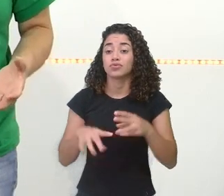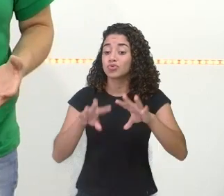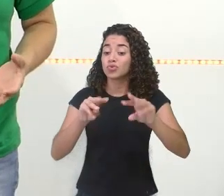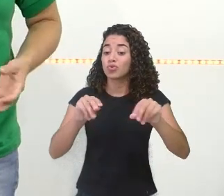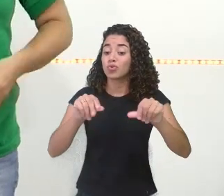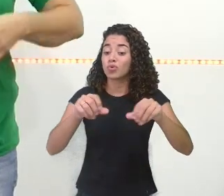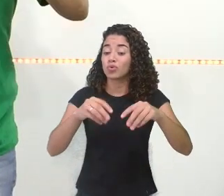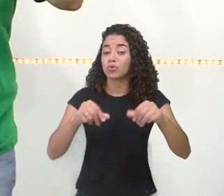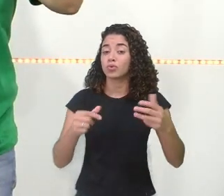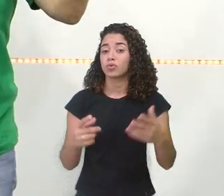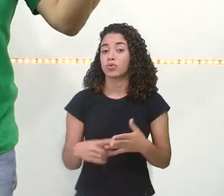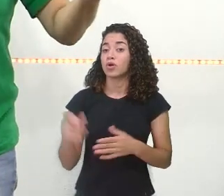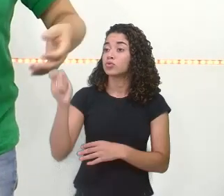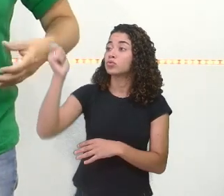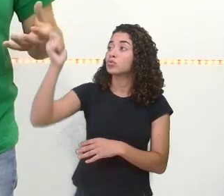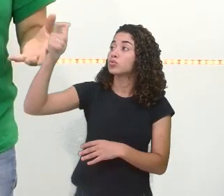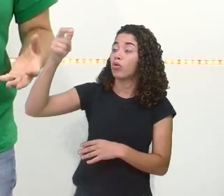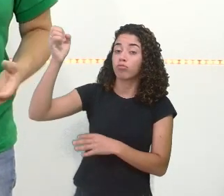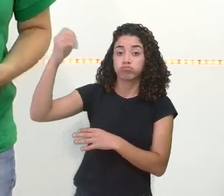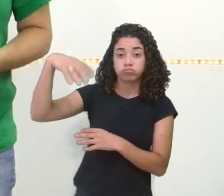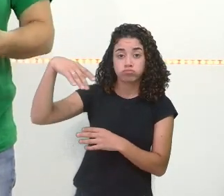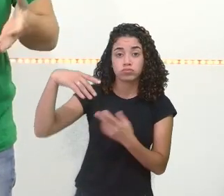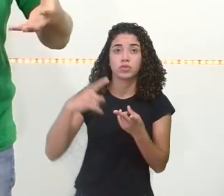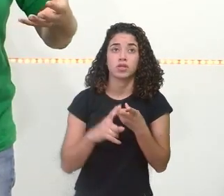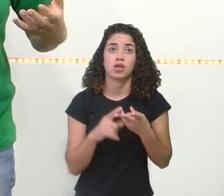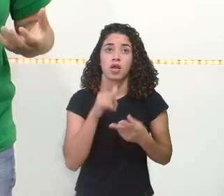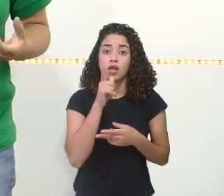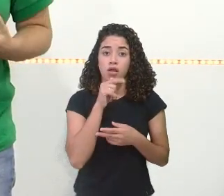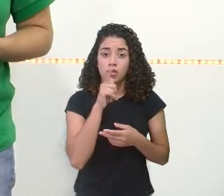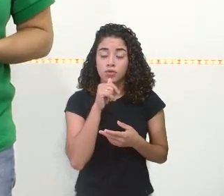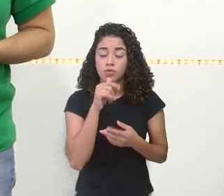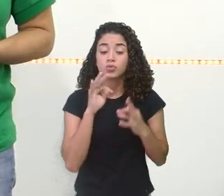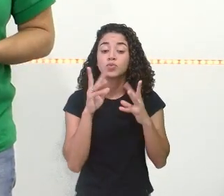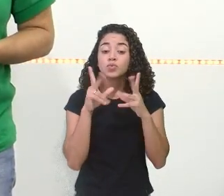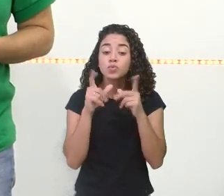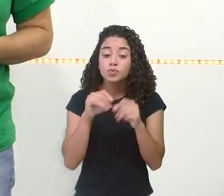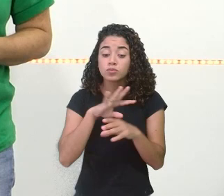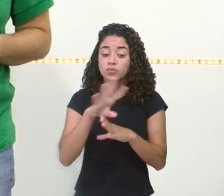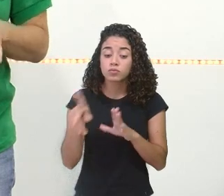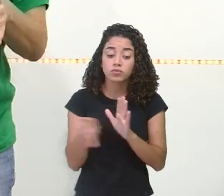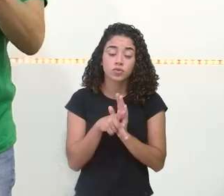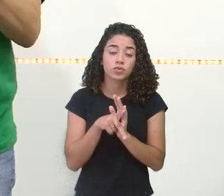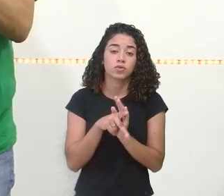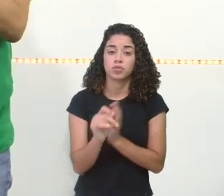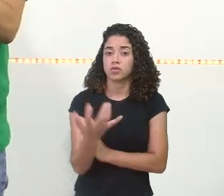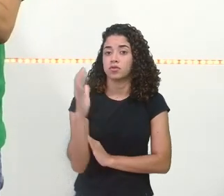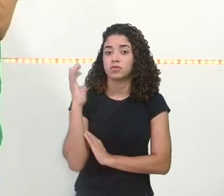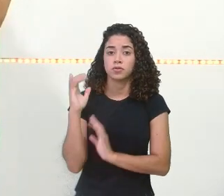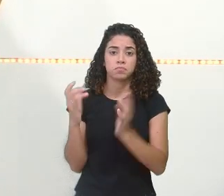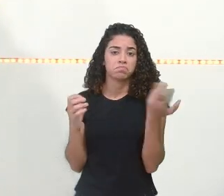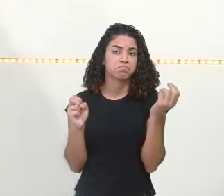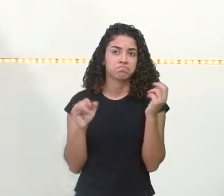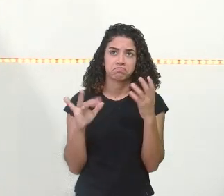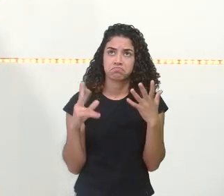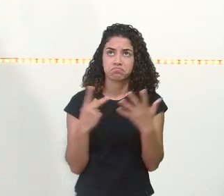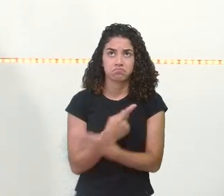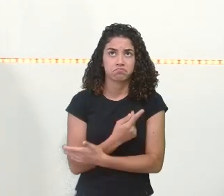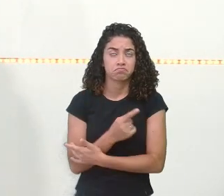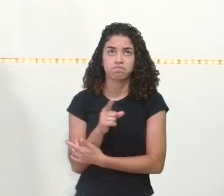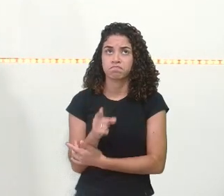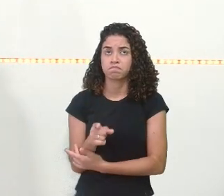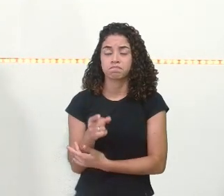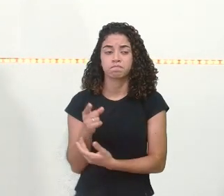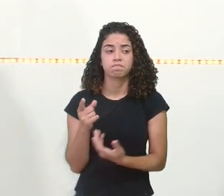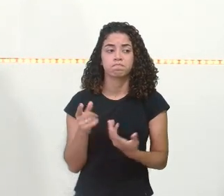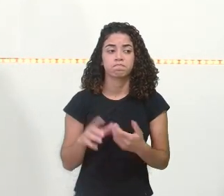solo, a luz do sol, a água, tudo isso faz parte da natureza. Isso. Então, se você, de repente, mexe